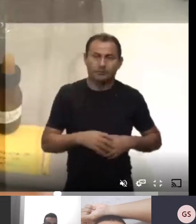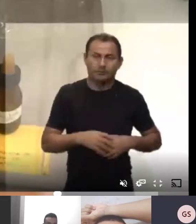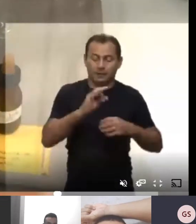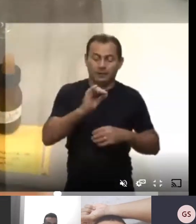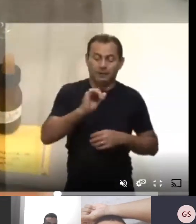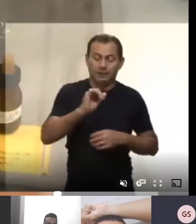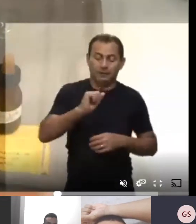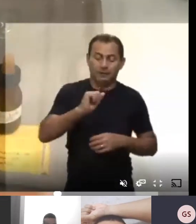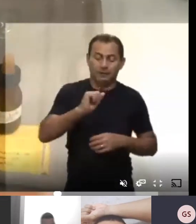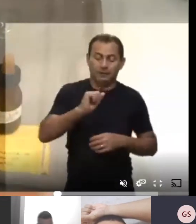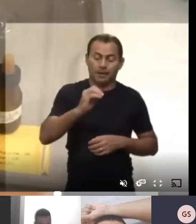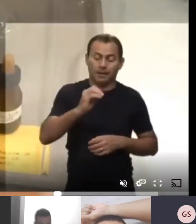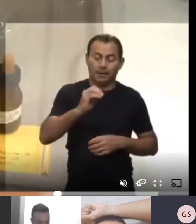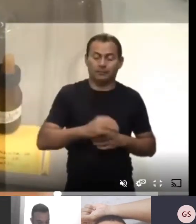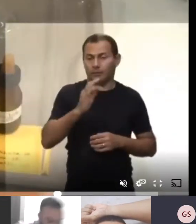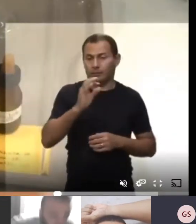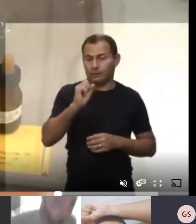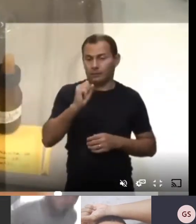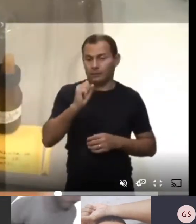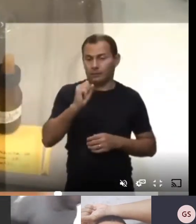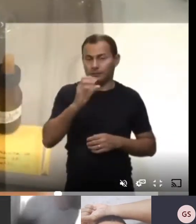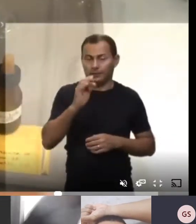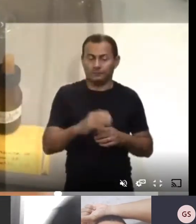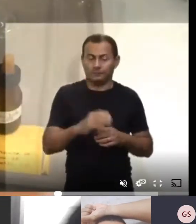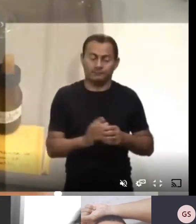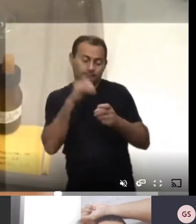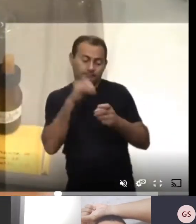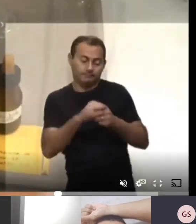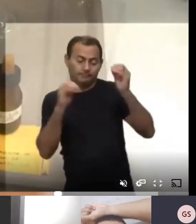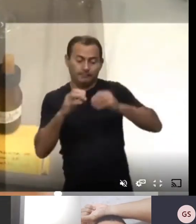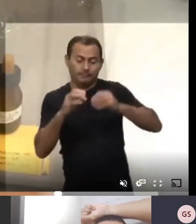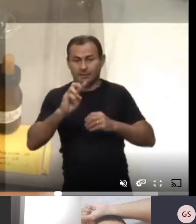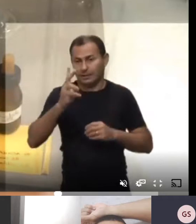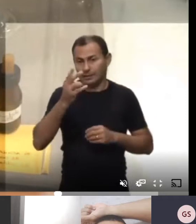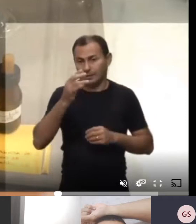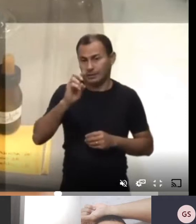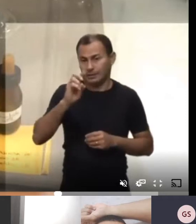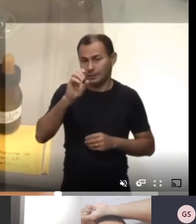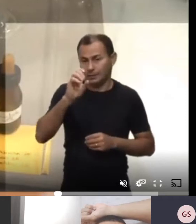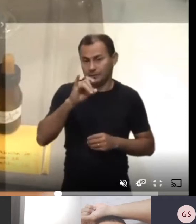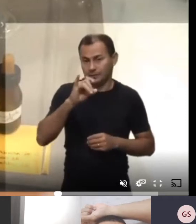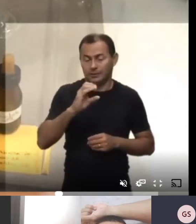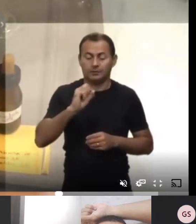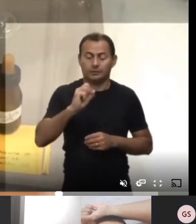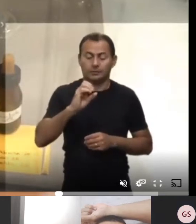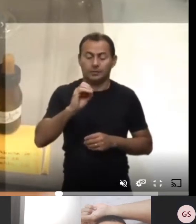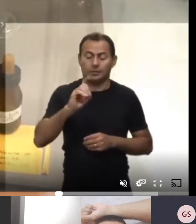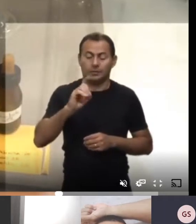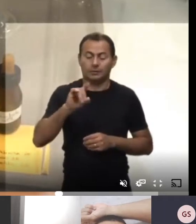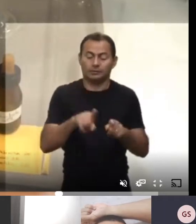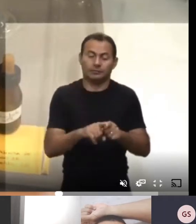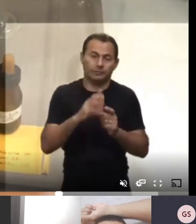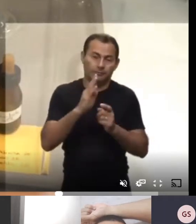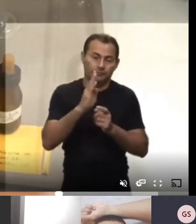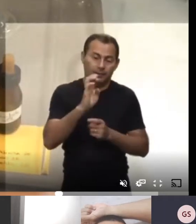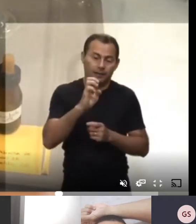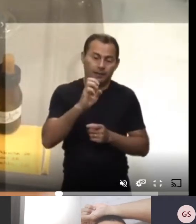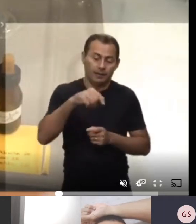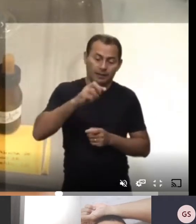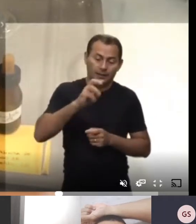Pegou a pipeta pipeta de pastel que você estava utilizando com hidróxido de sódio, com a solução básica. Então você